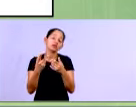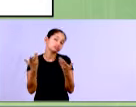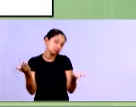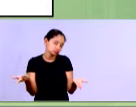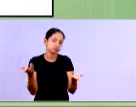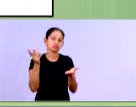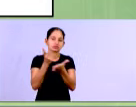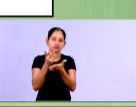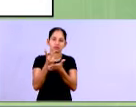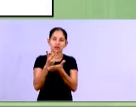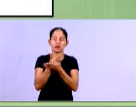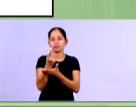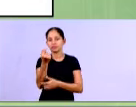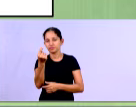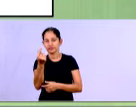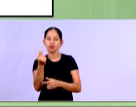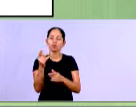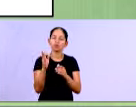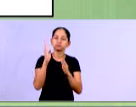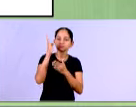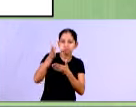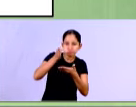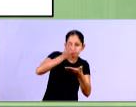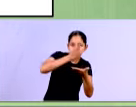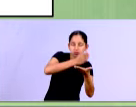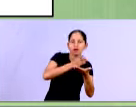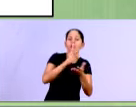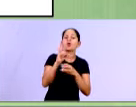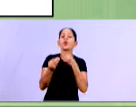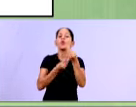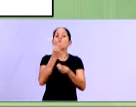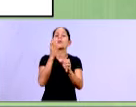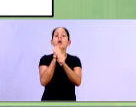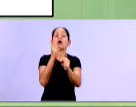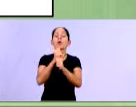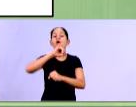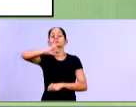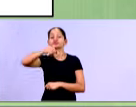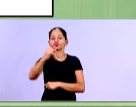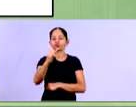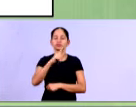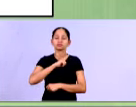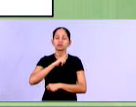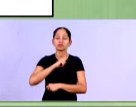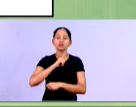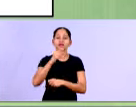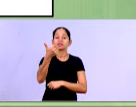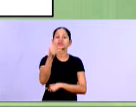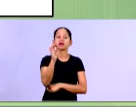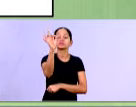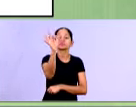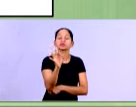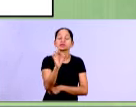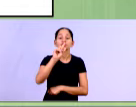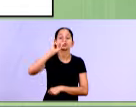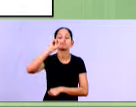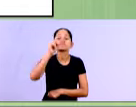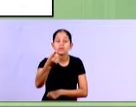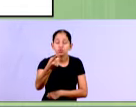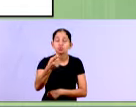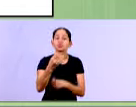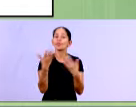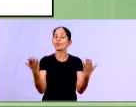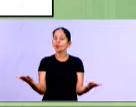final final do primeiro mês. Como é que eu calculo os juros? 10% de 1.000. 10% de 1.000 é